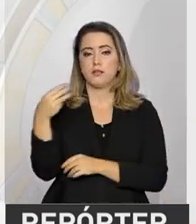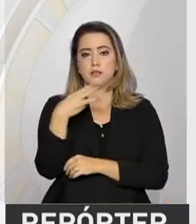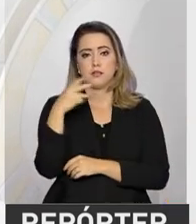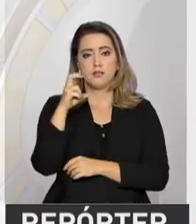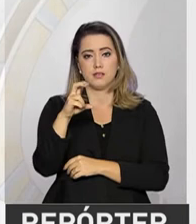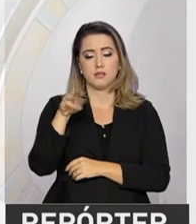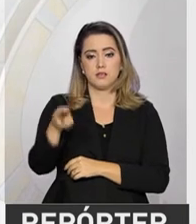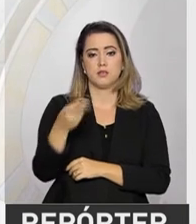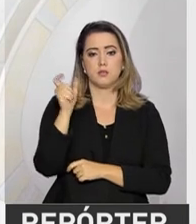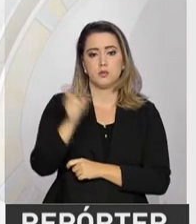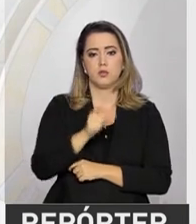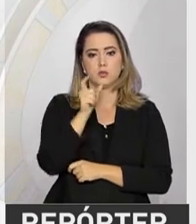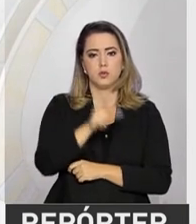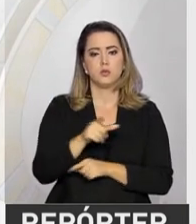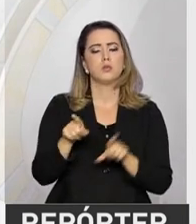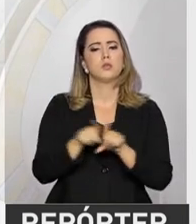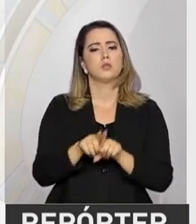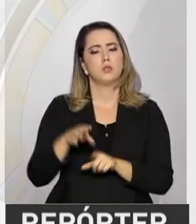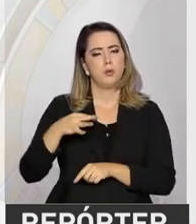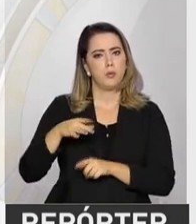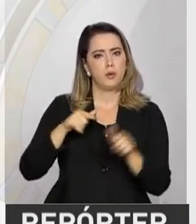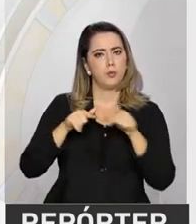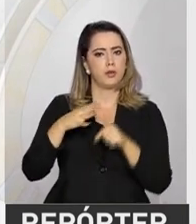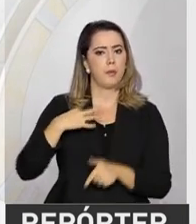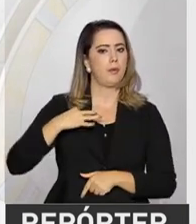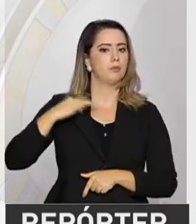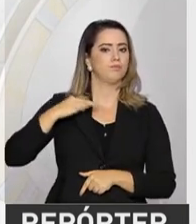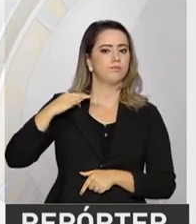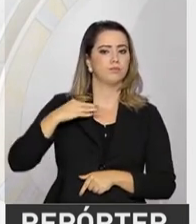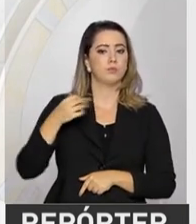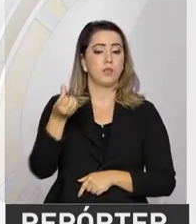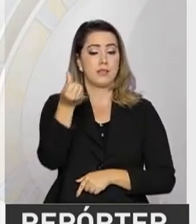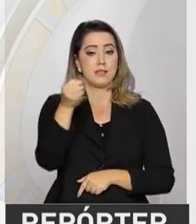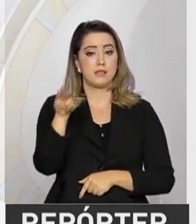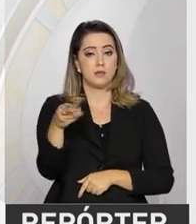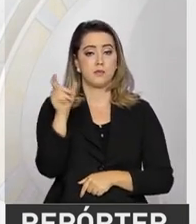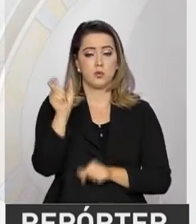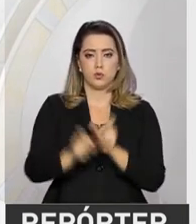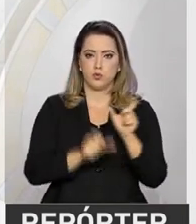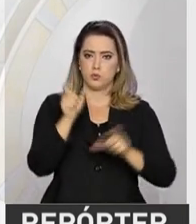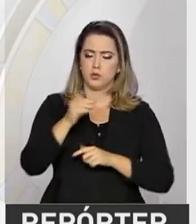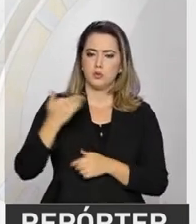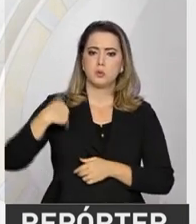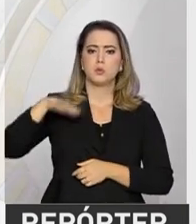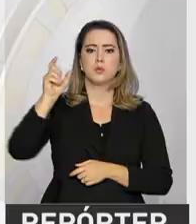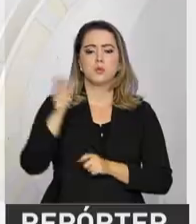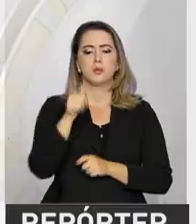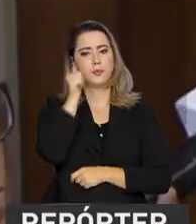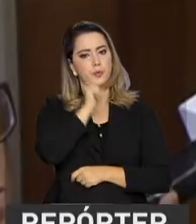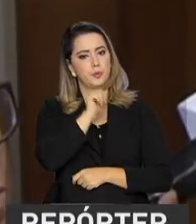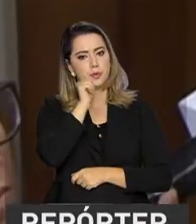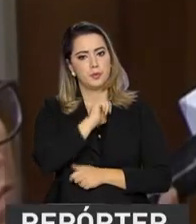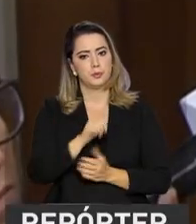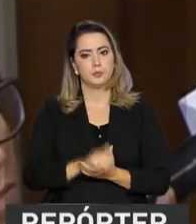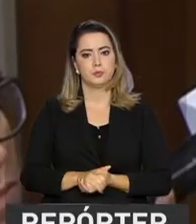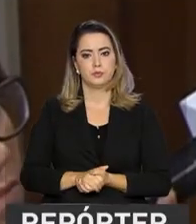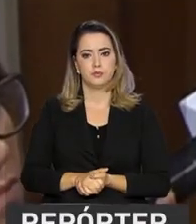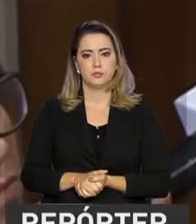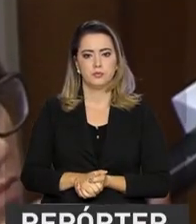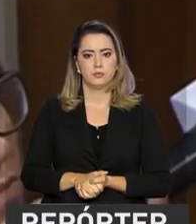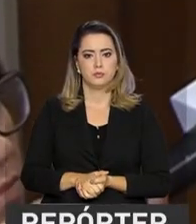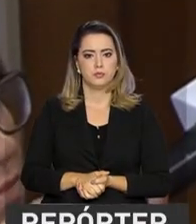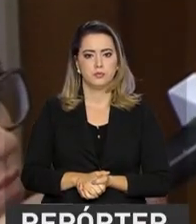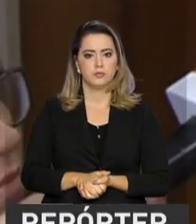trabalho voluntário foi exercido por cerca de seis milhões de pessoas sendo a maioria feitas por mulheres é fazê lo e